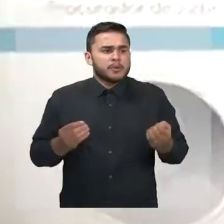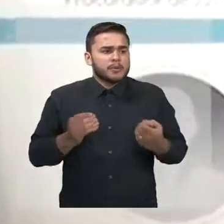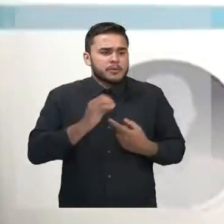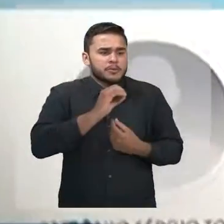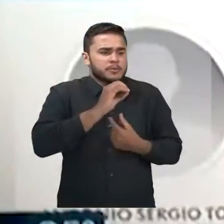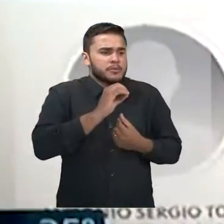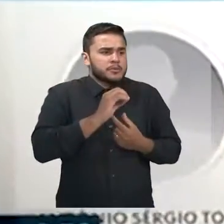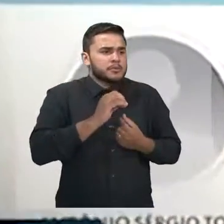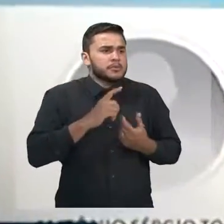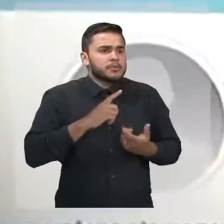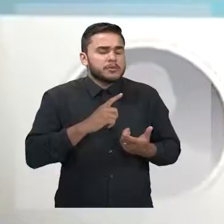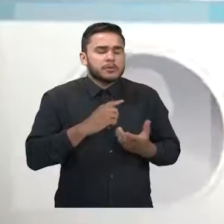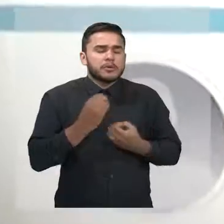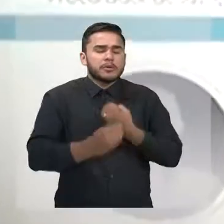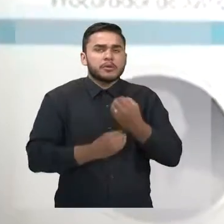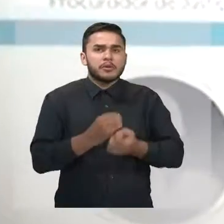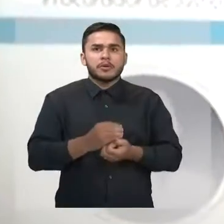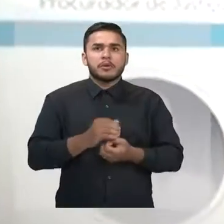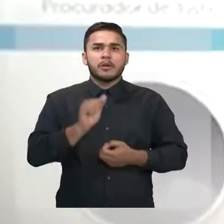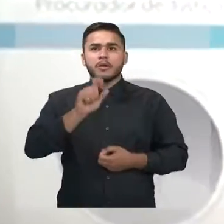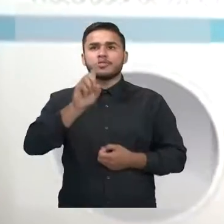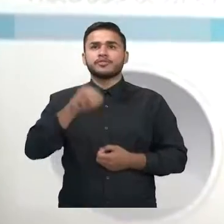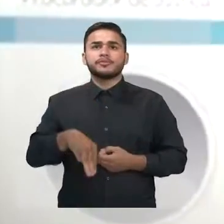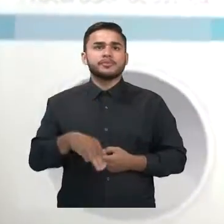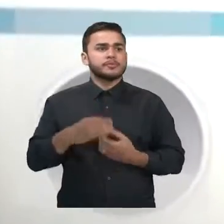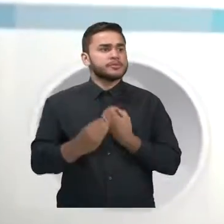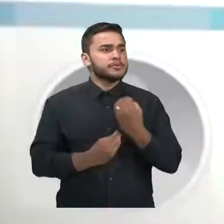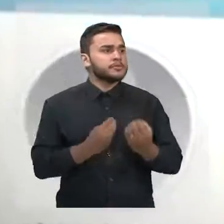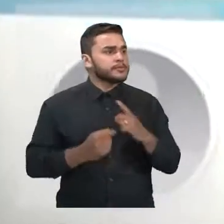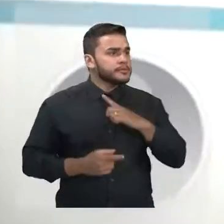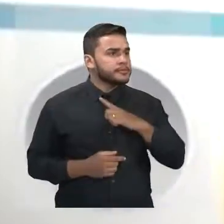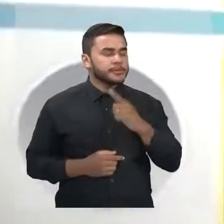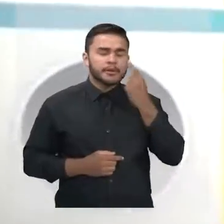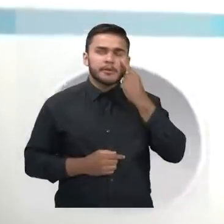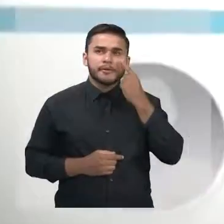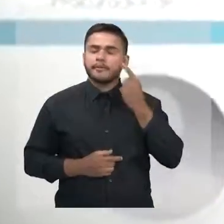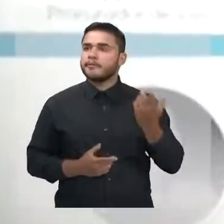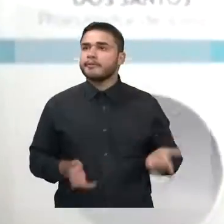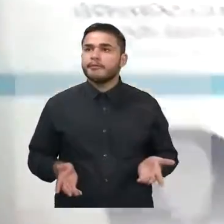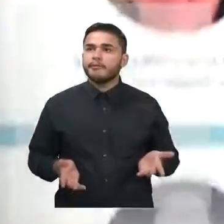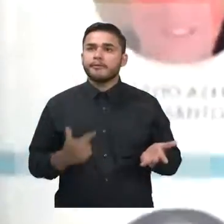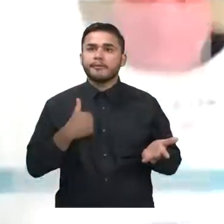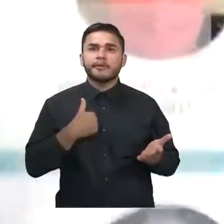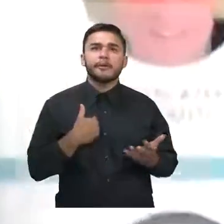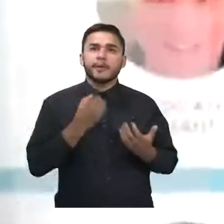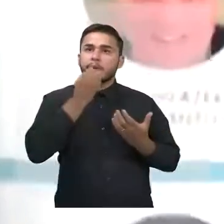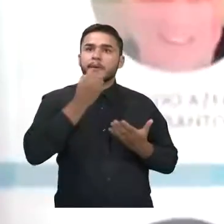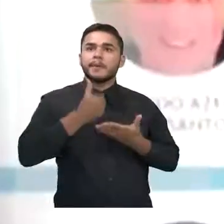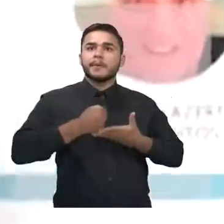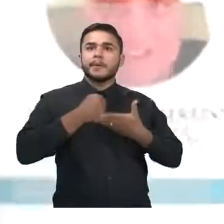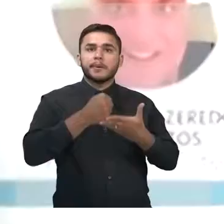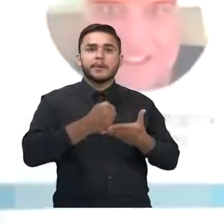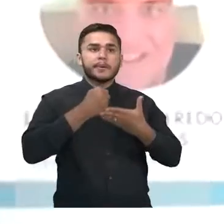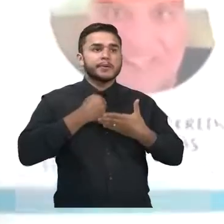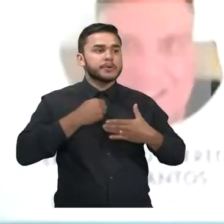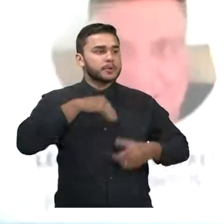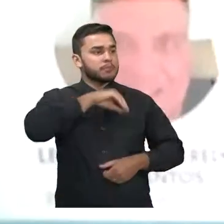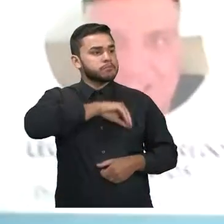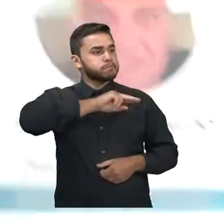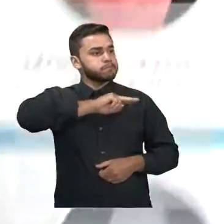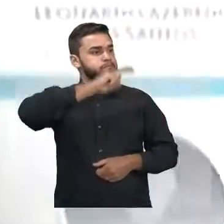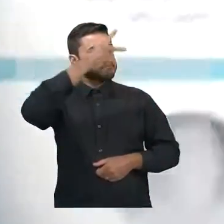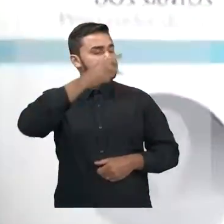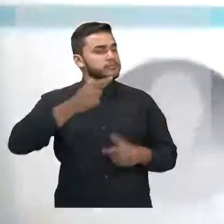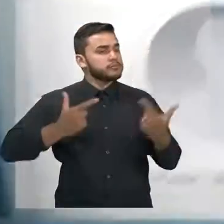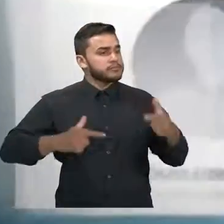nenhum sonho da administração de incrementar qualquer tipo de vantagem que aumente a nossa remuneração. Vamos